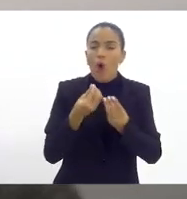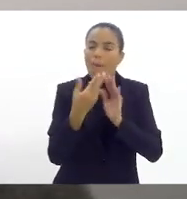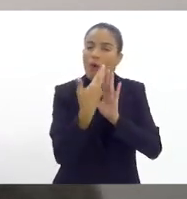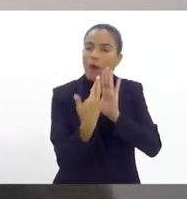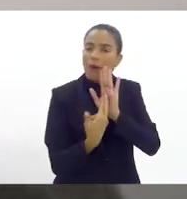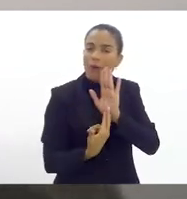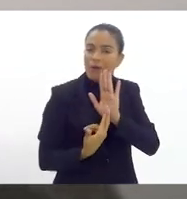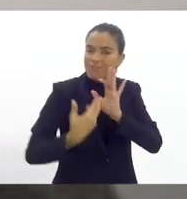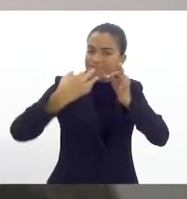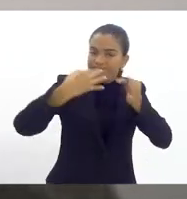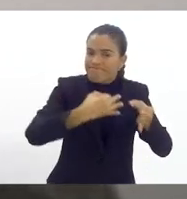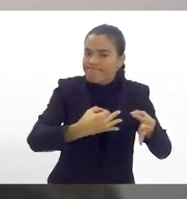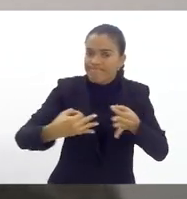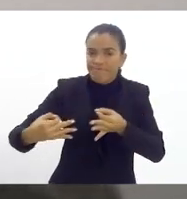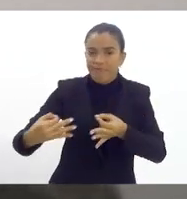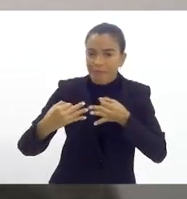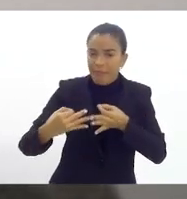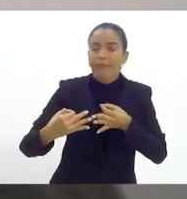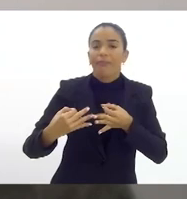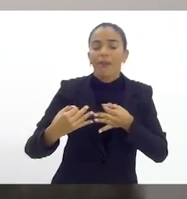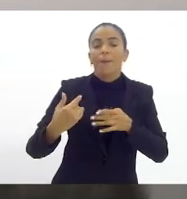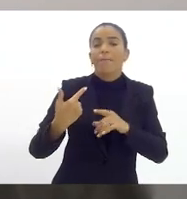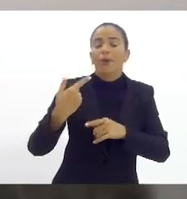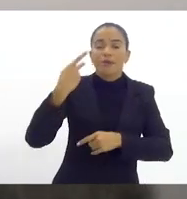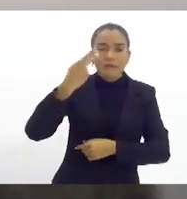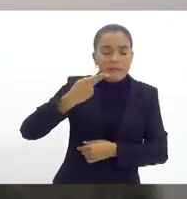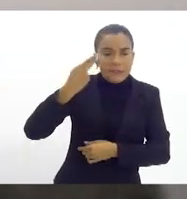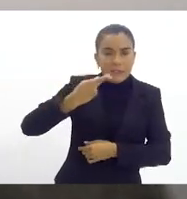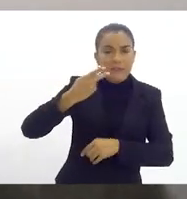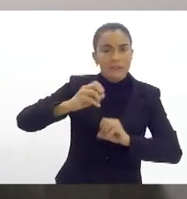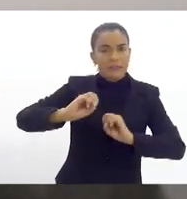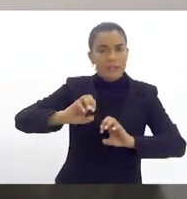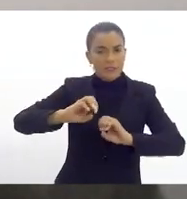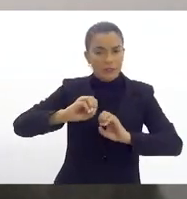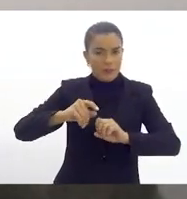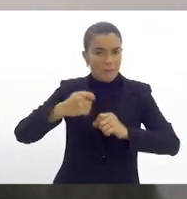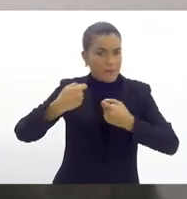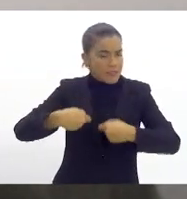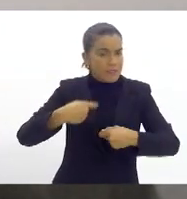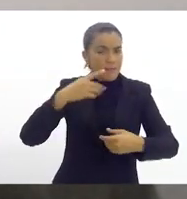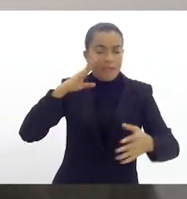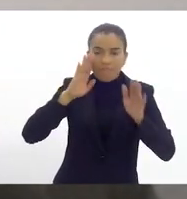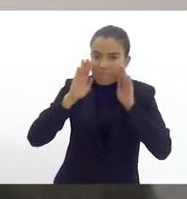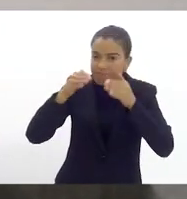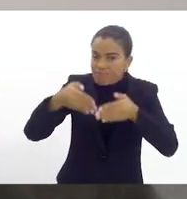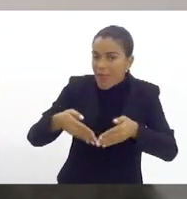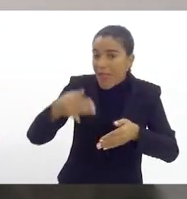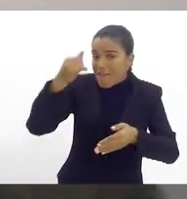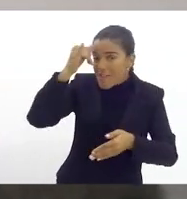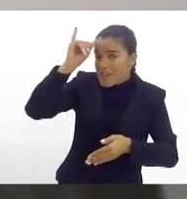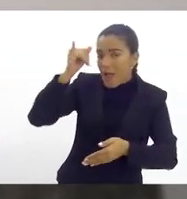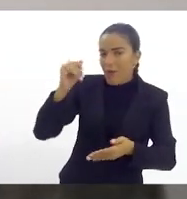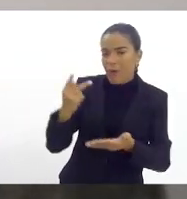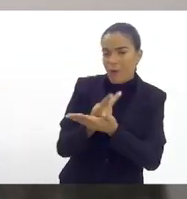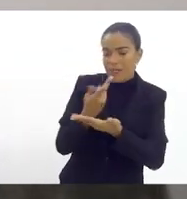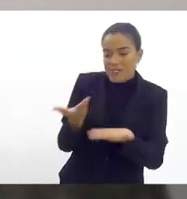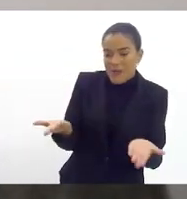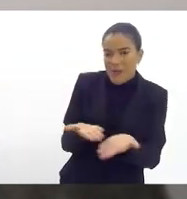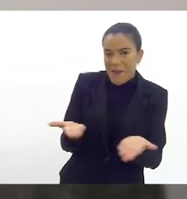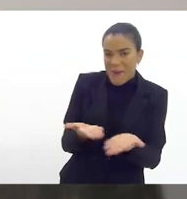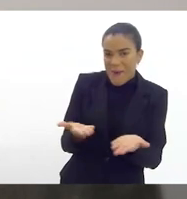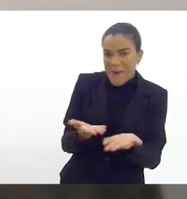regulamentação para que essa essa política seja é mais assentada no sentido de não deixar com que aconteça o que a gente tá vendo o que acontece